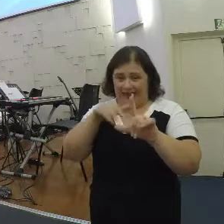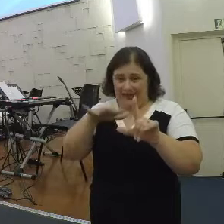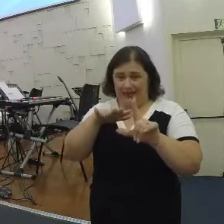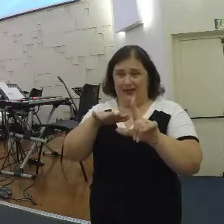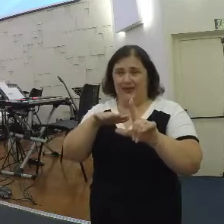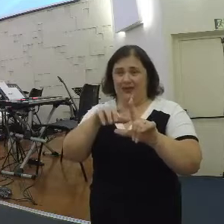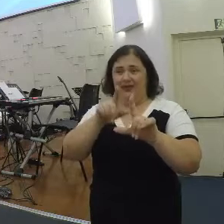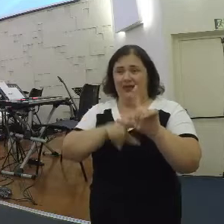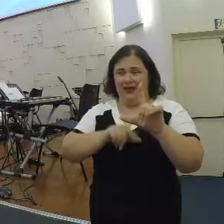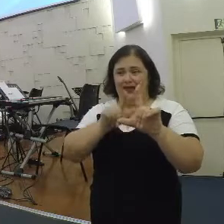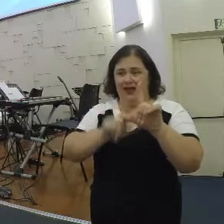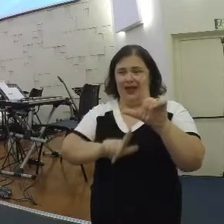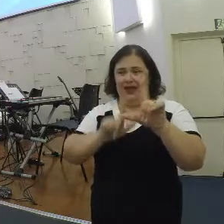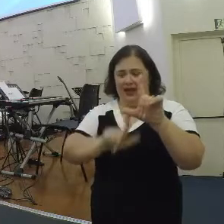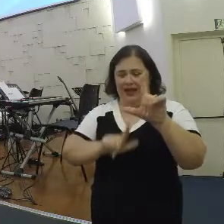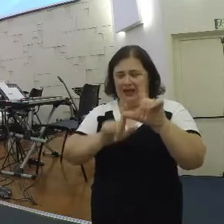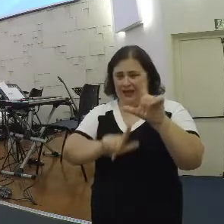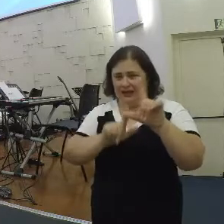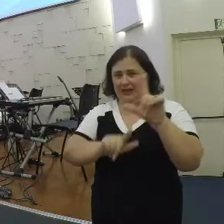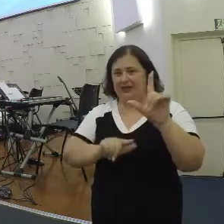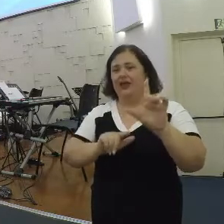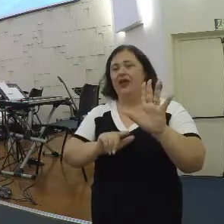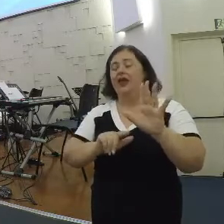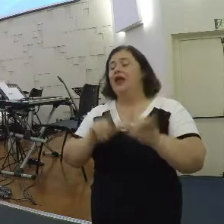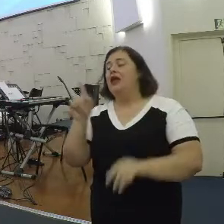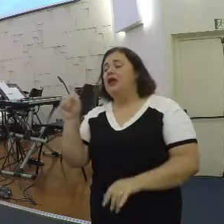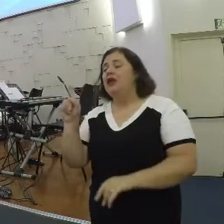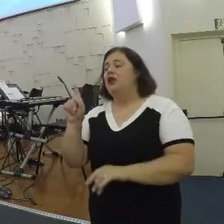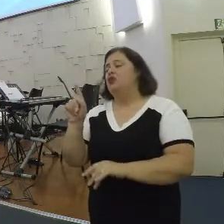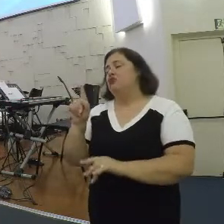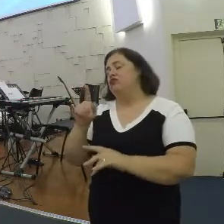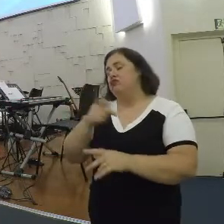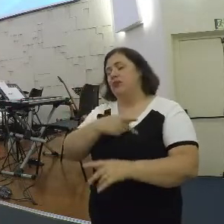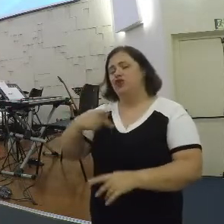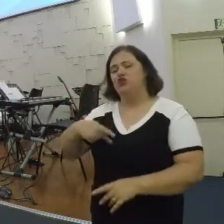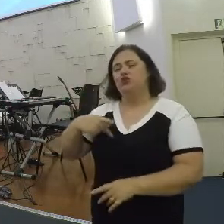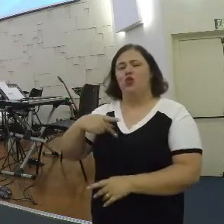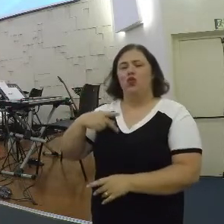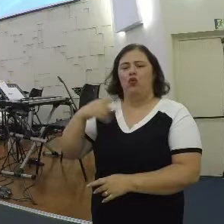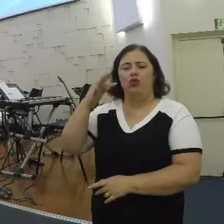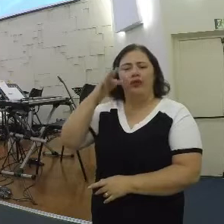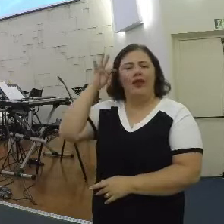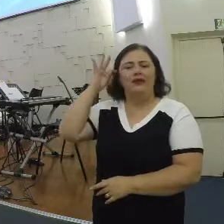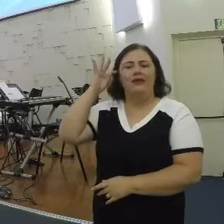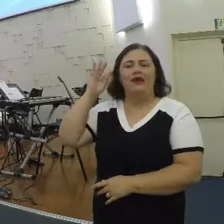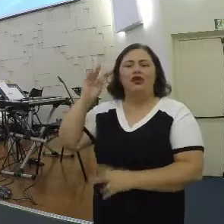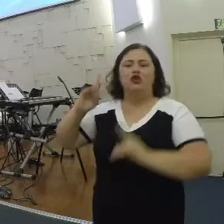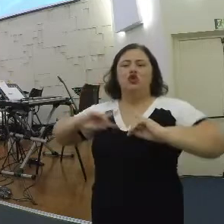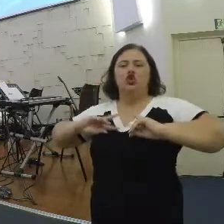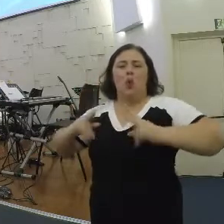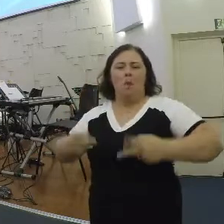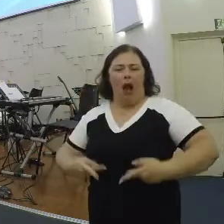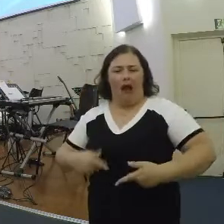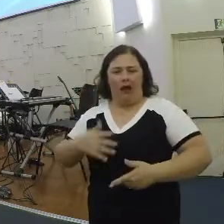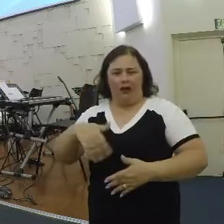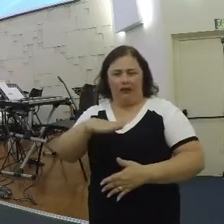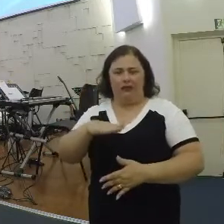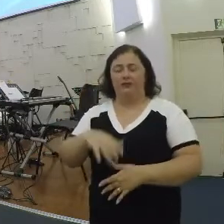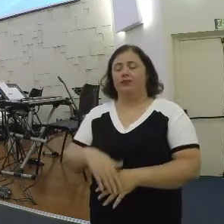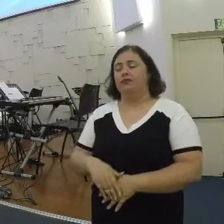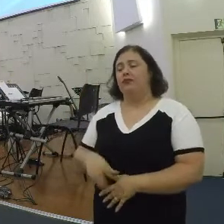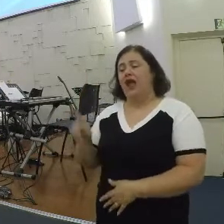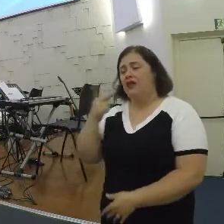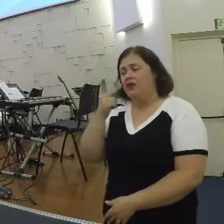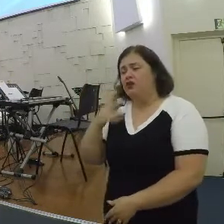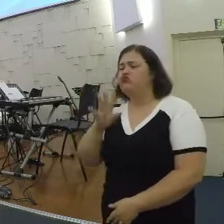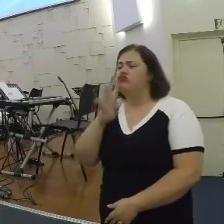Deus, gente que amava Jesus acima de todas as coisas e que testemunhava de Jesus no campus. Irmãos, eu conheci uma professora